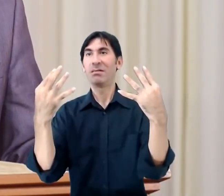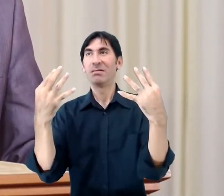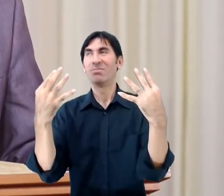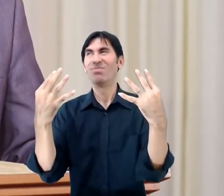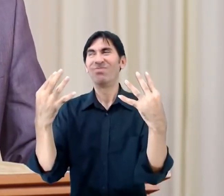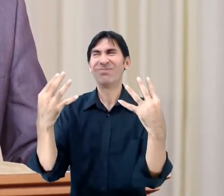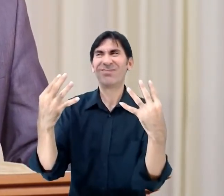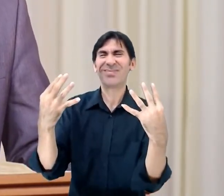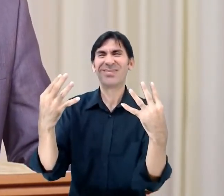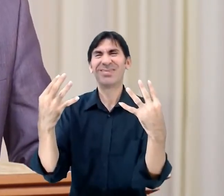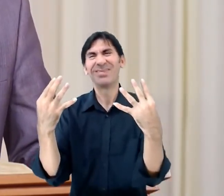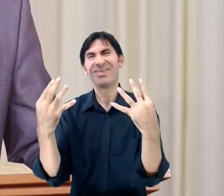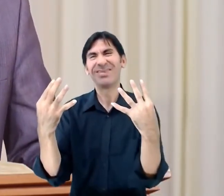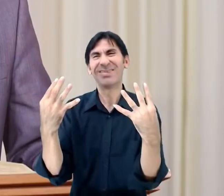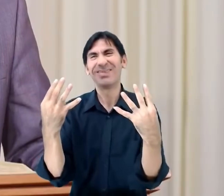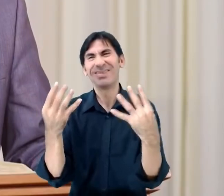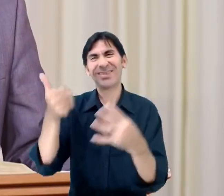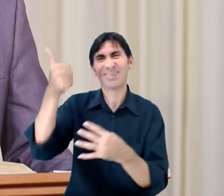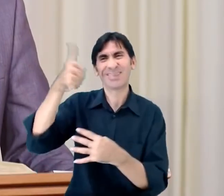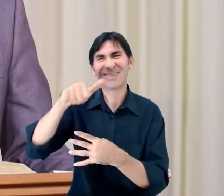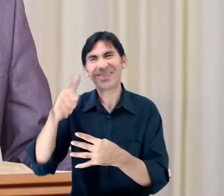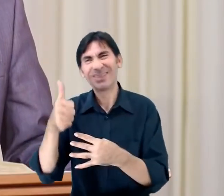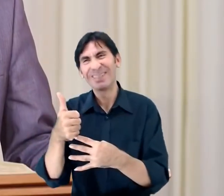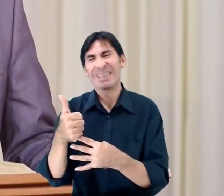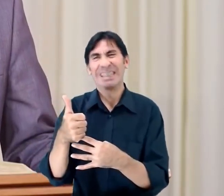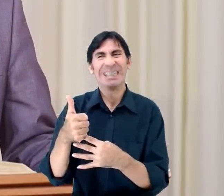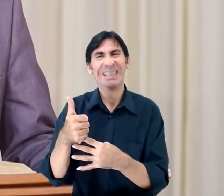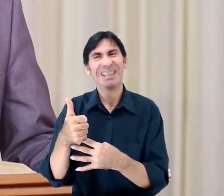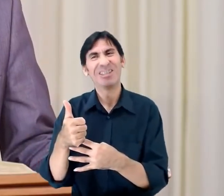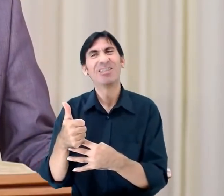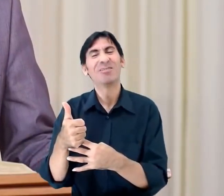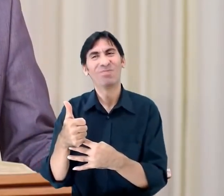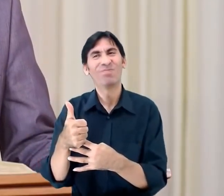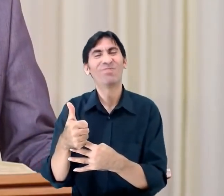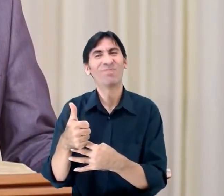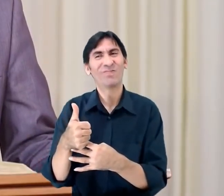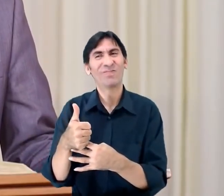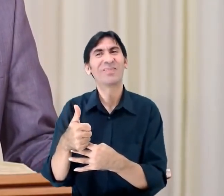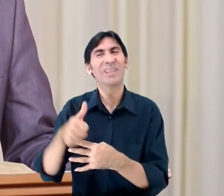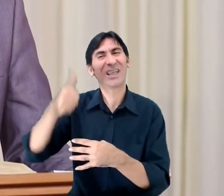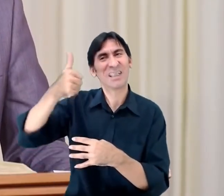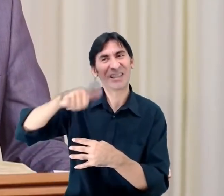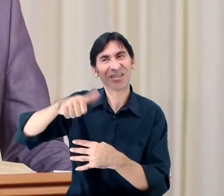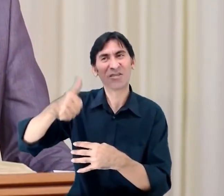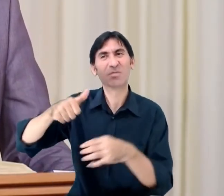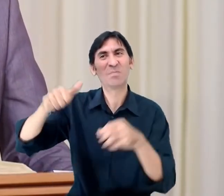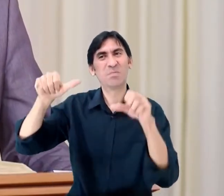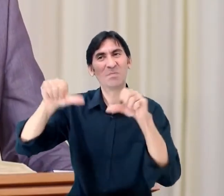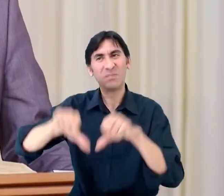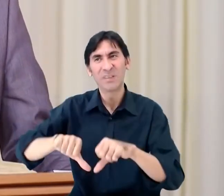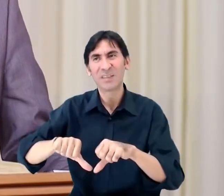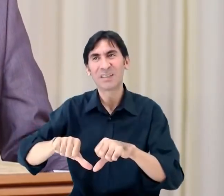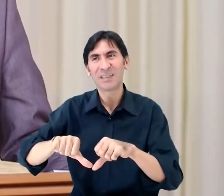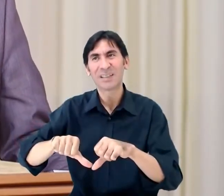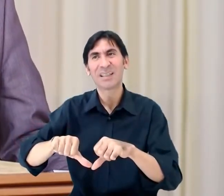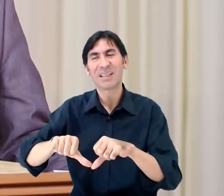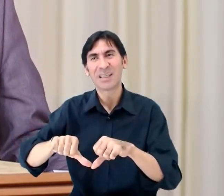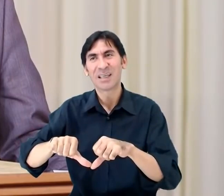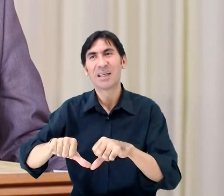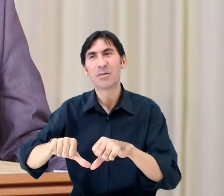com muita compaixão dele. E uma senhora